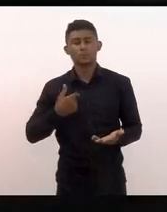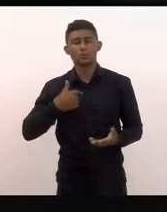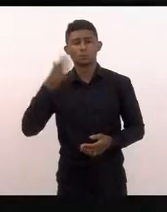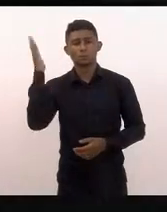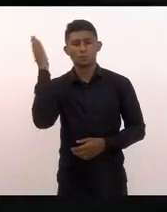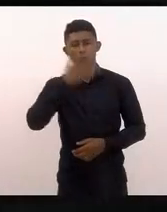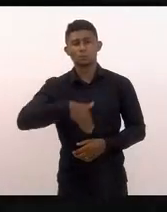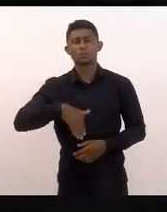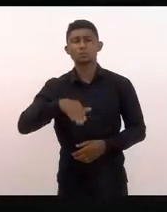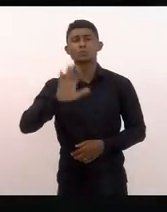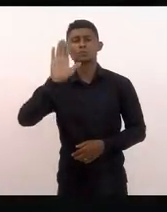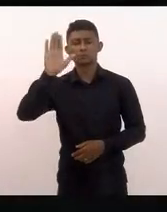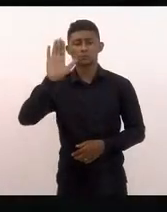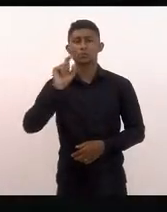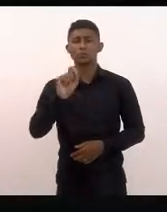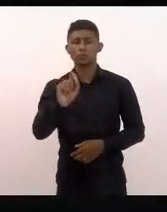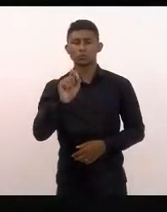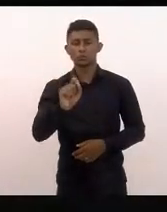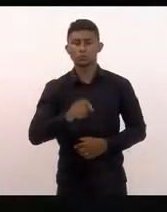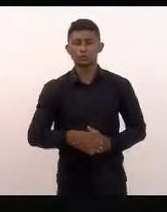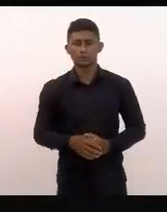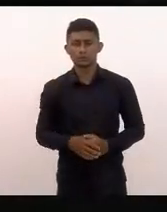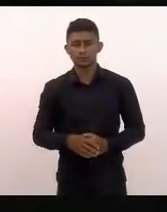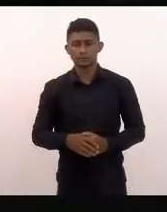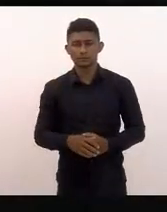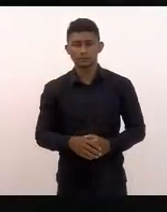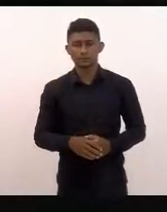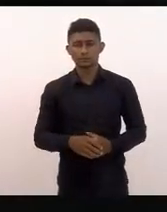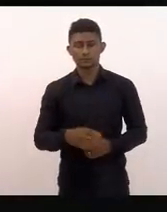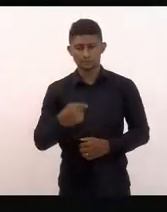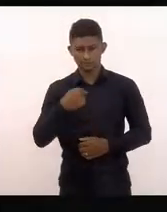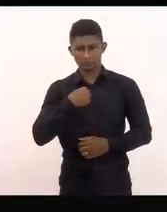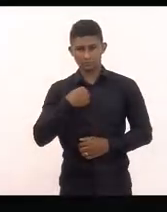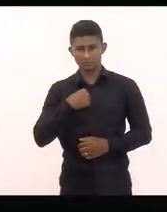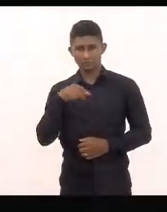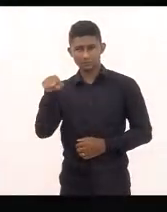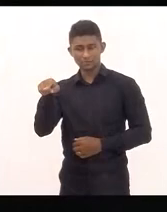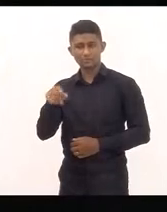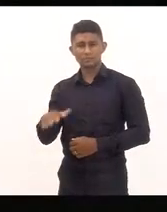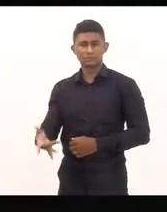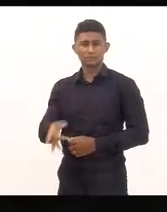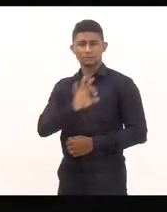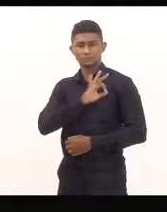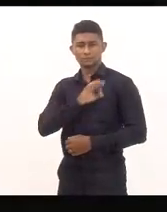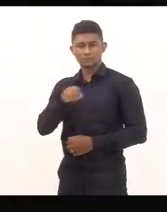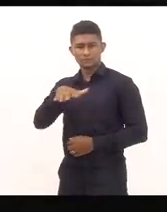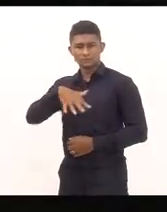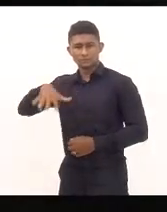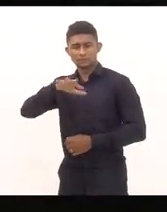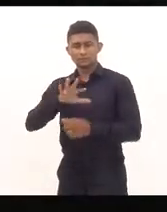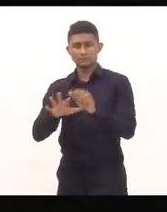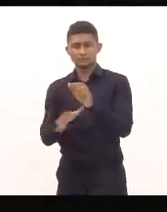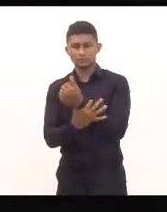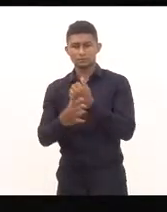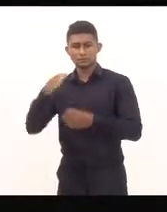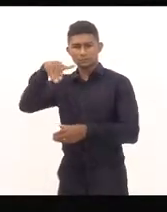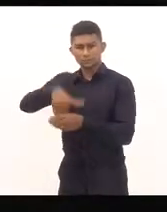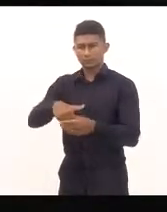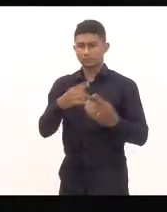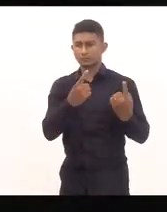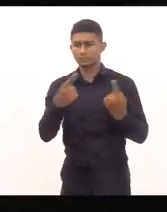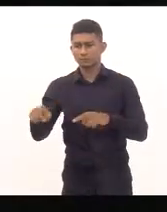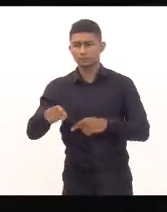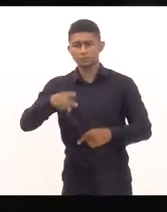fiz quando fui eleito de nunca votar contra a segurança pública, nunca votar principalmente com os